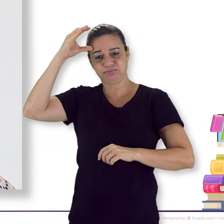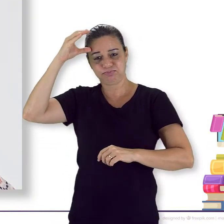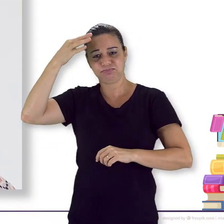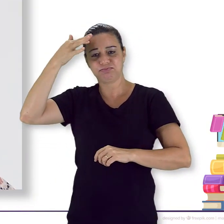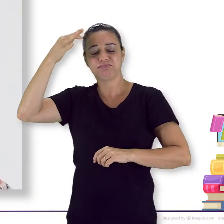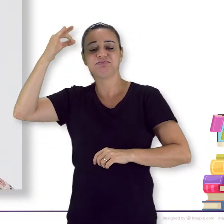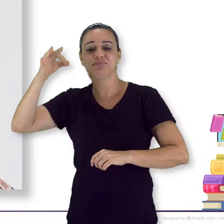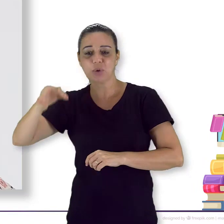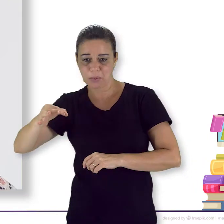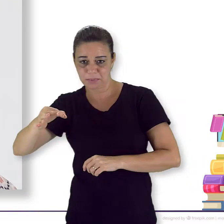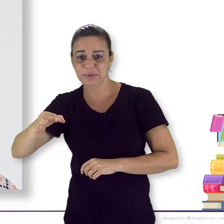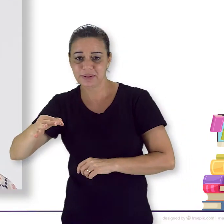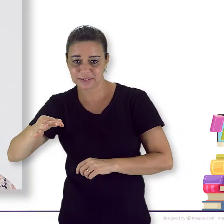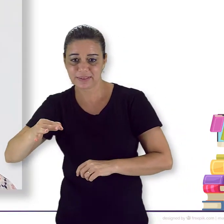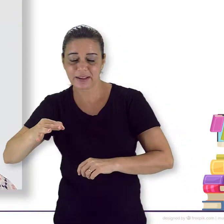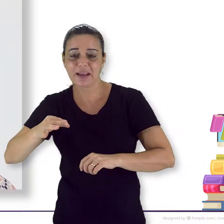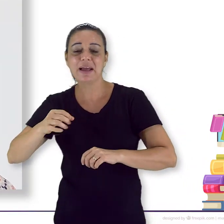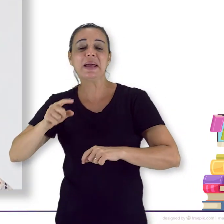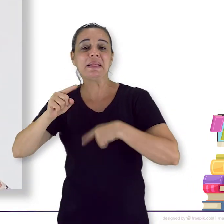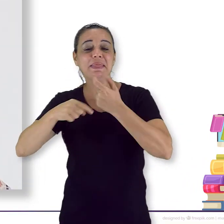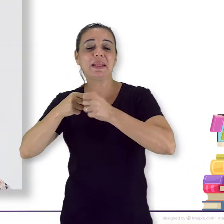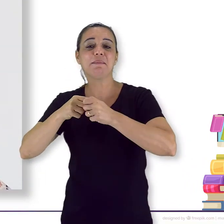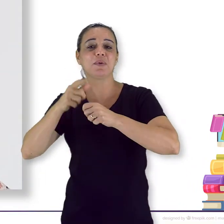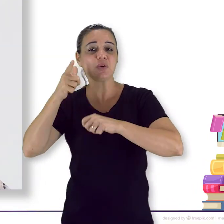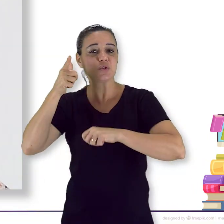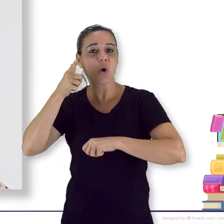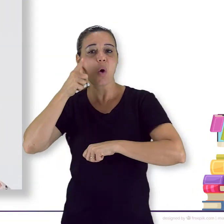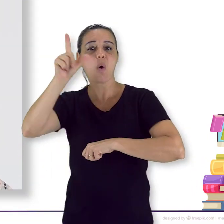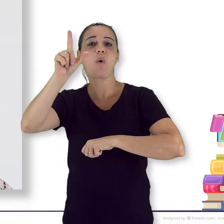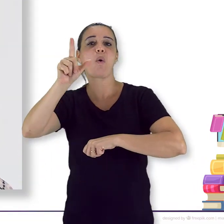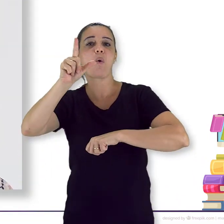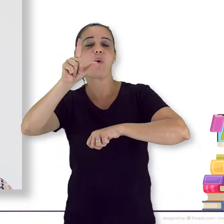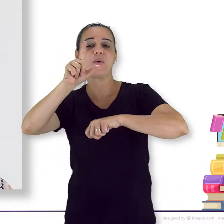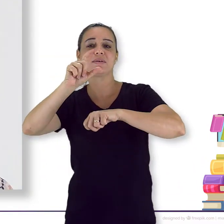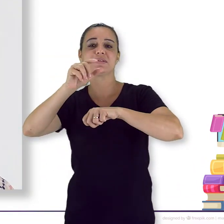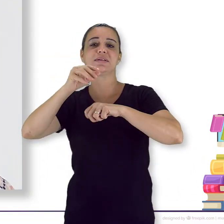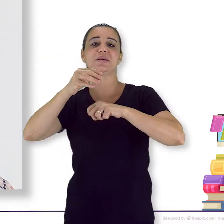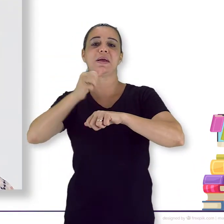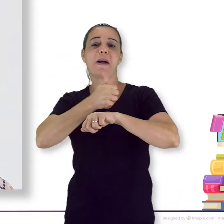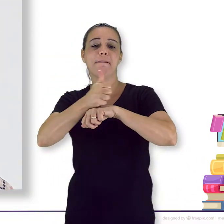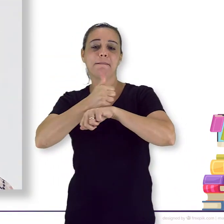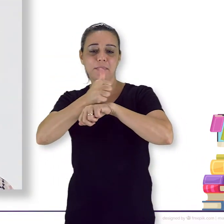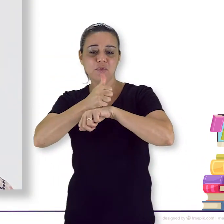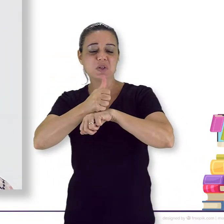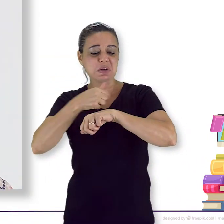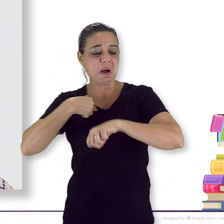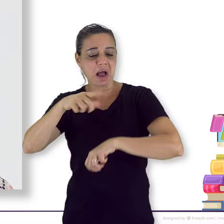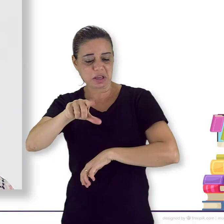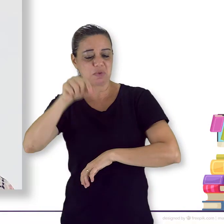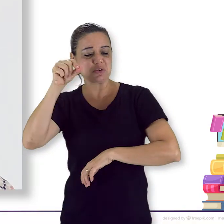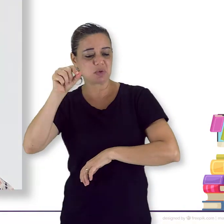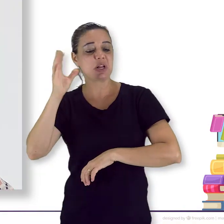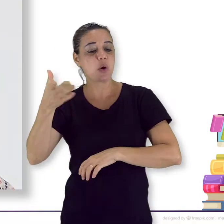forme, ele tenha condições dele ser independente e atuar na profissão que ele escolheu.